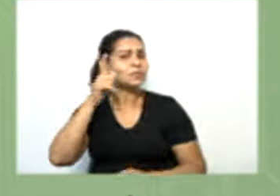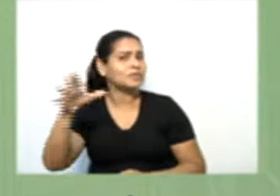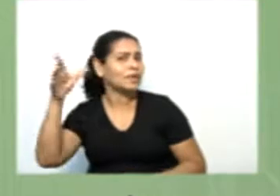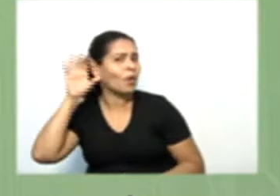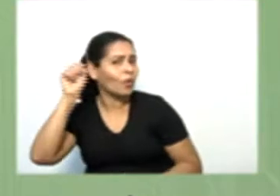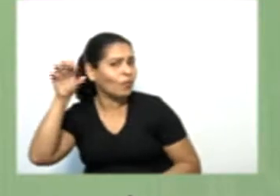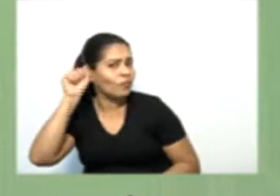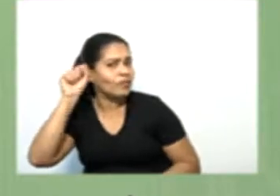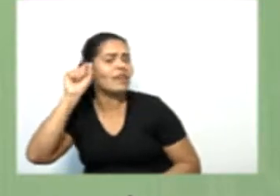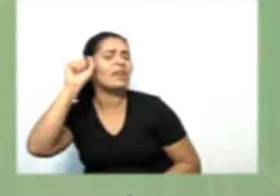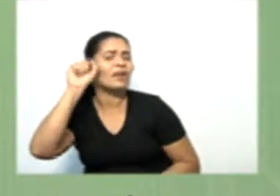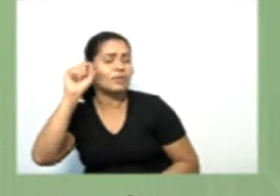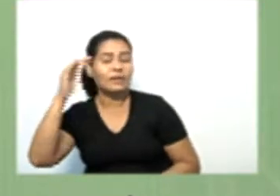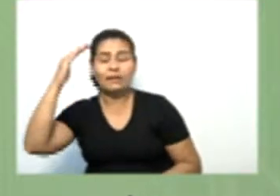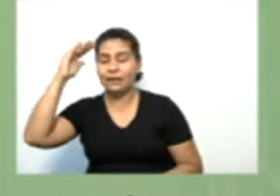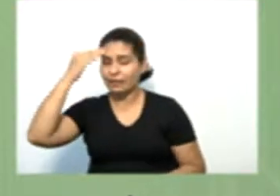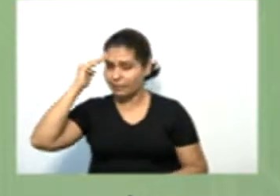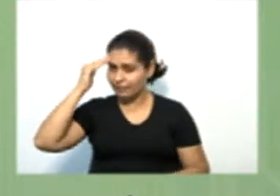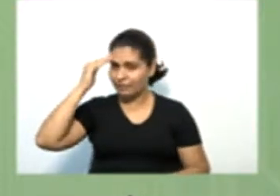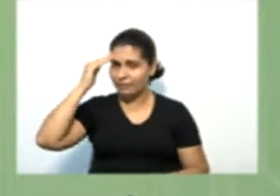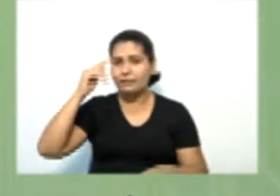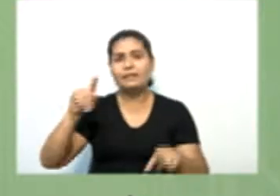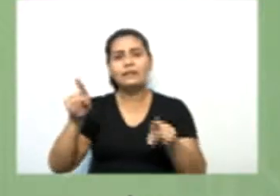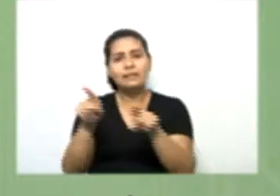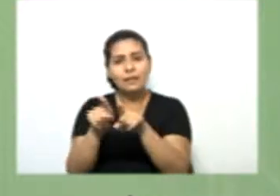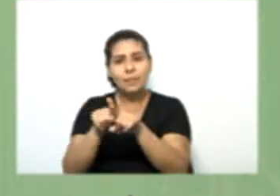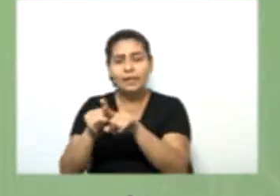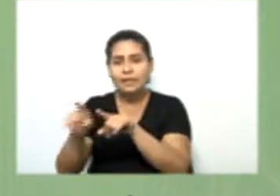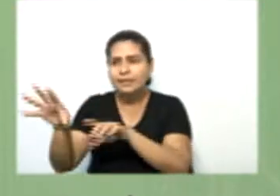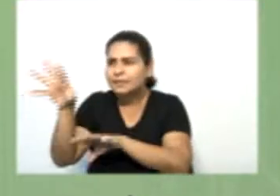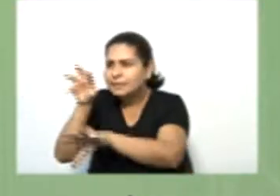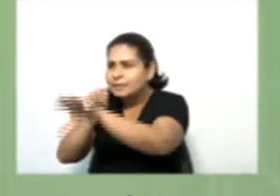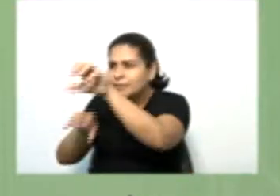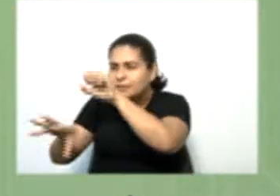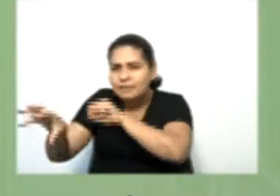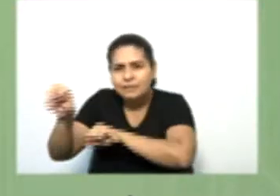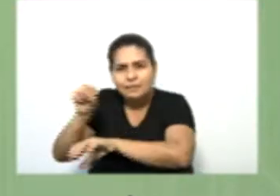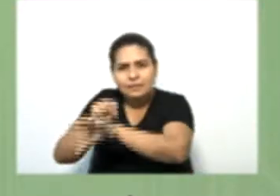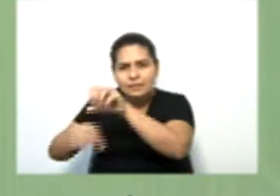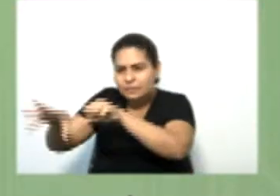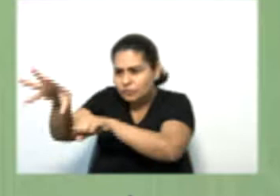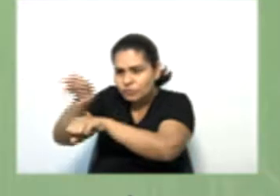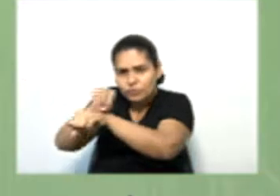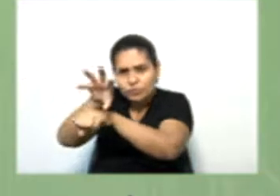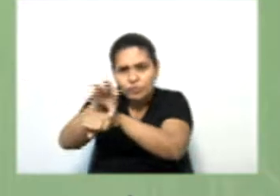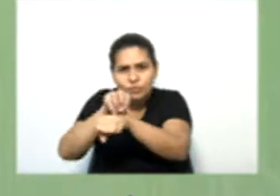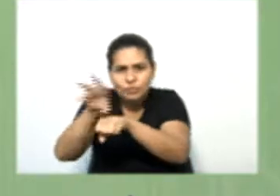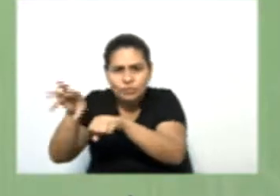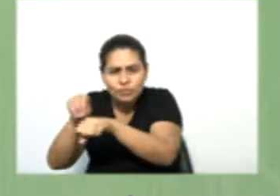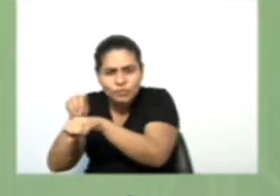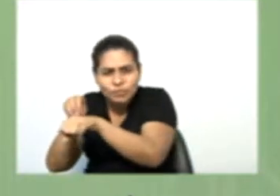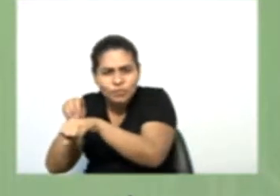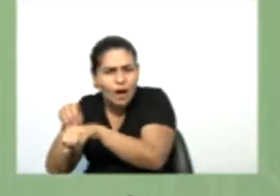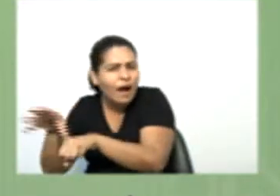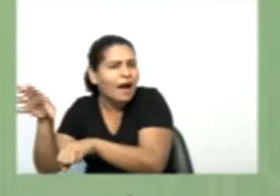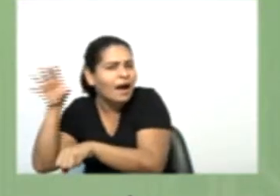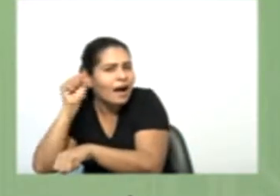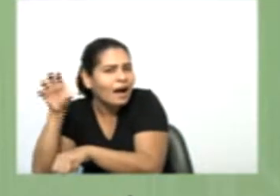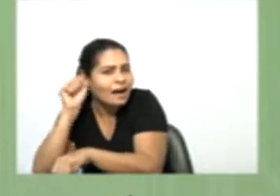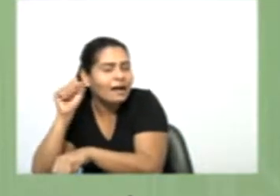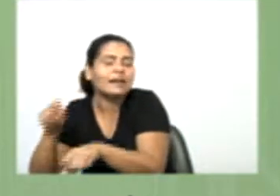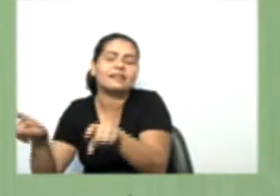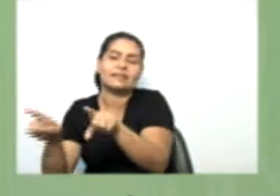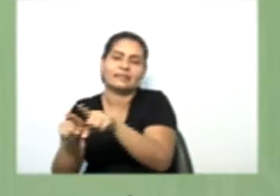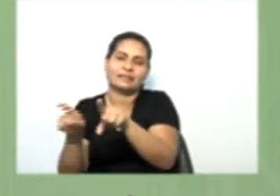ouvir permite entender e coletar informações. É importante ser um bom ouvinte,